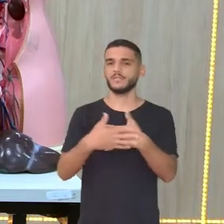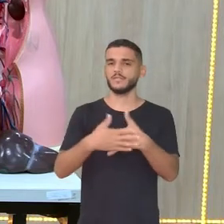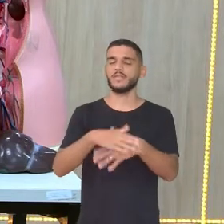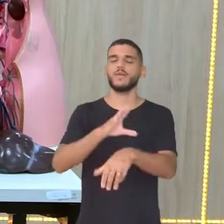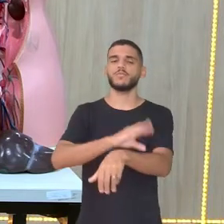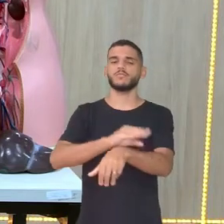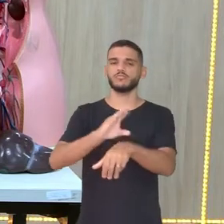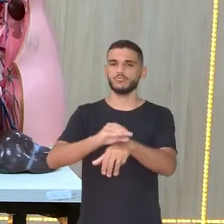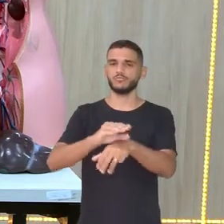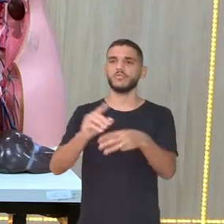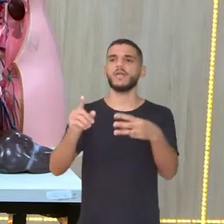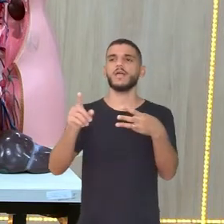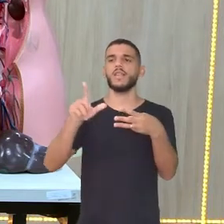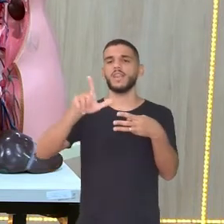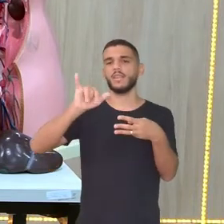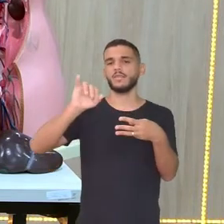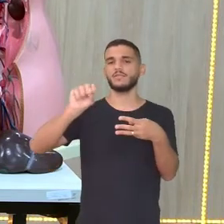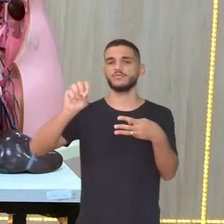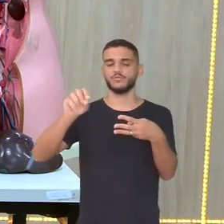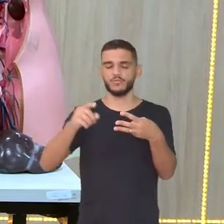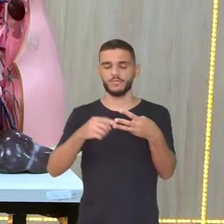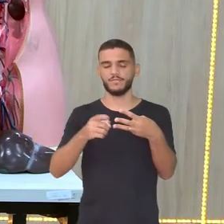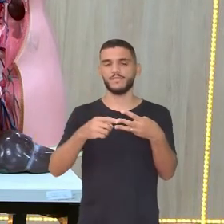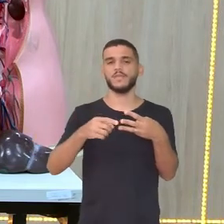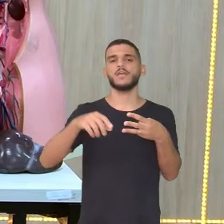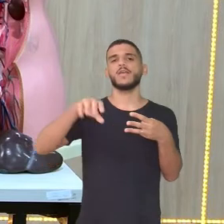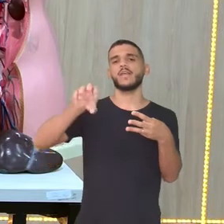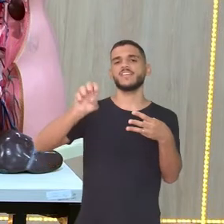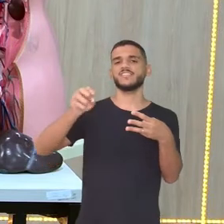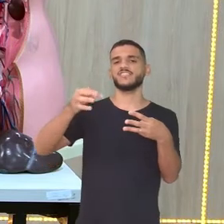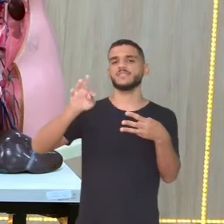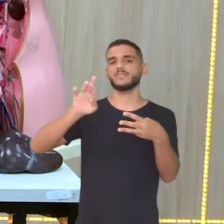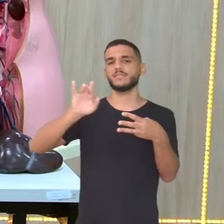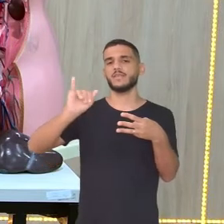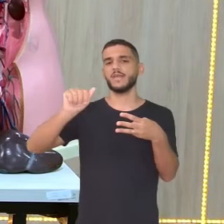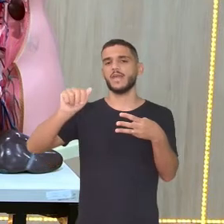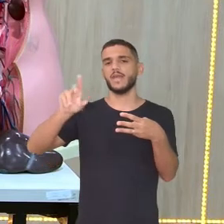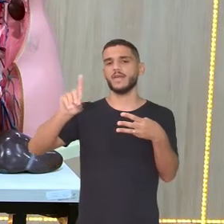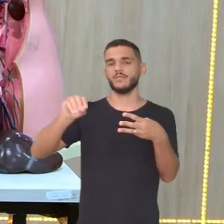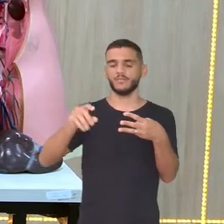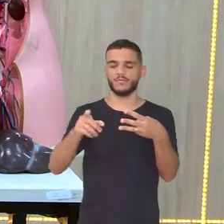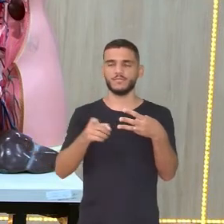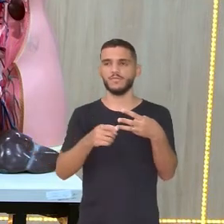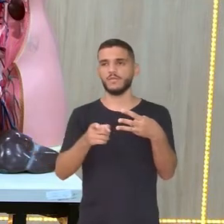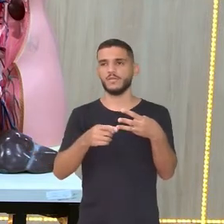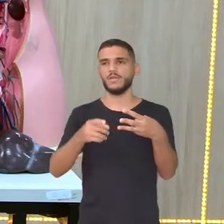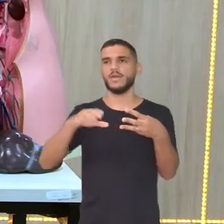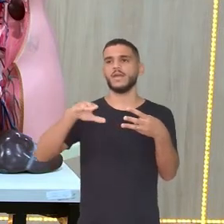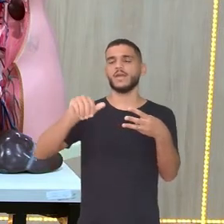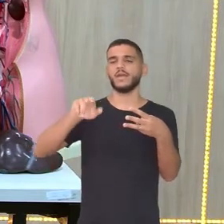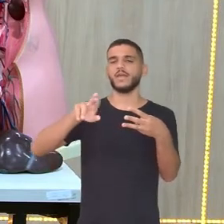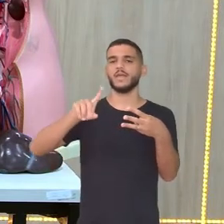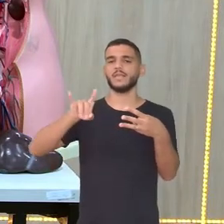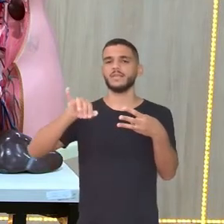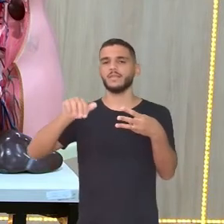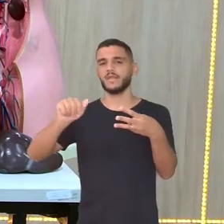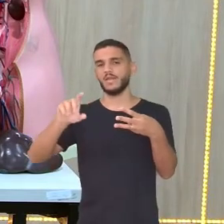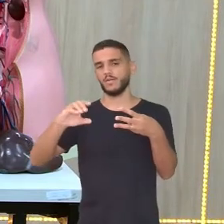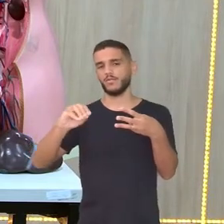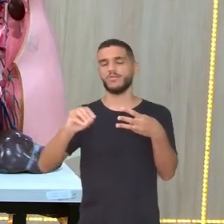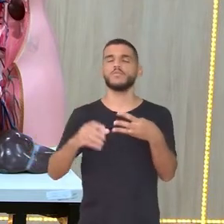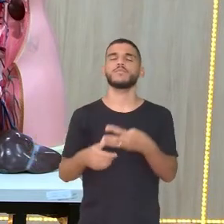muscular liso, o tecido muscular estriado esquelético e o tecido muscular estriado cardíaco. Veja que